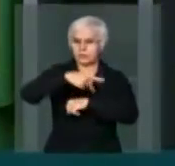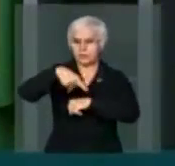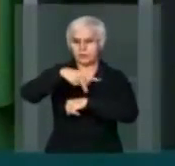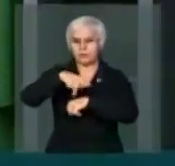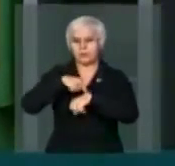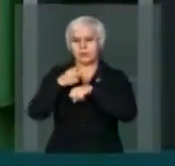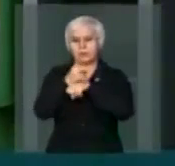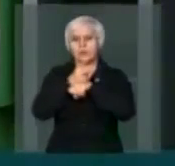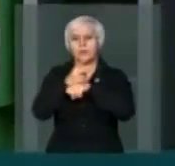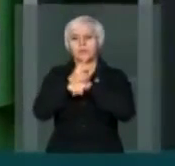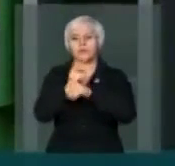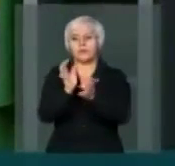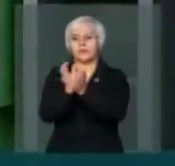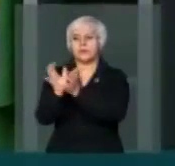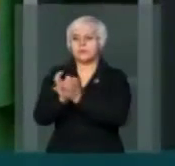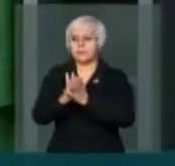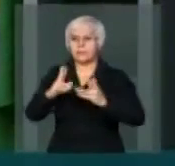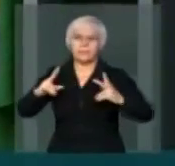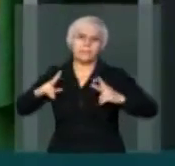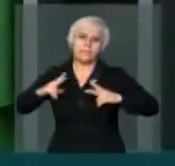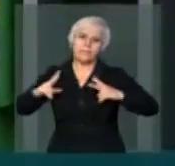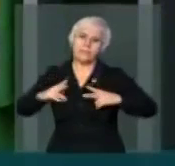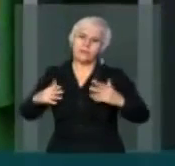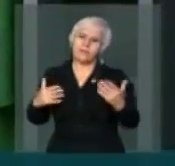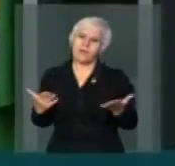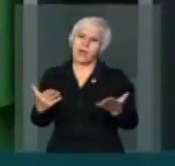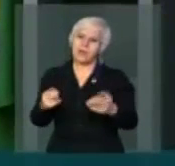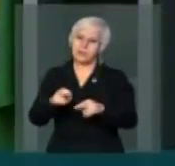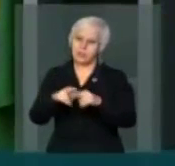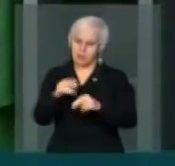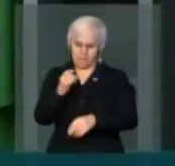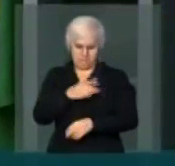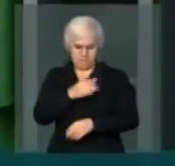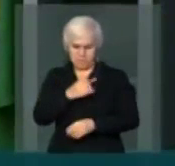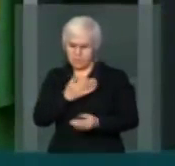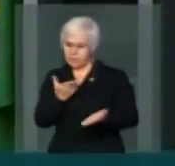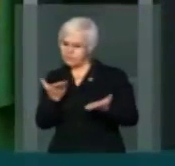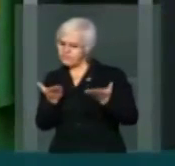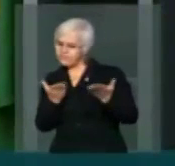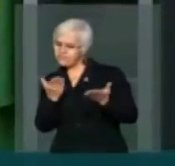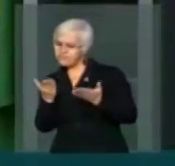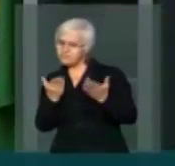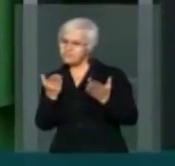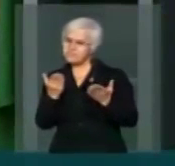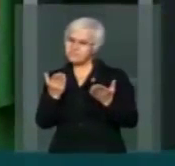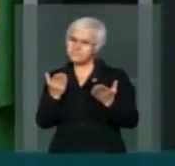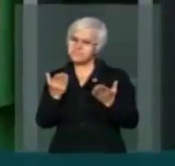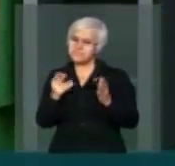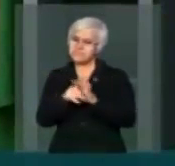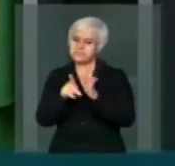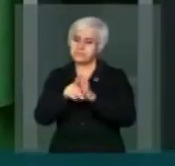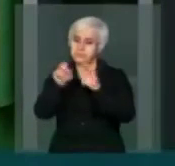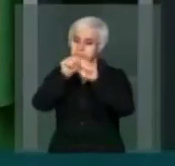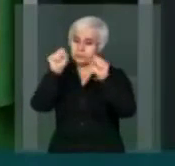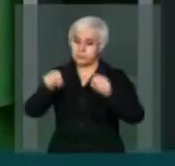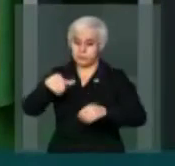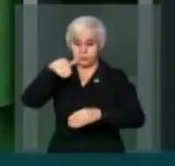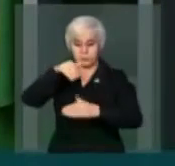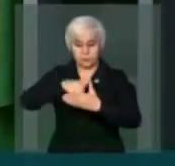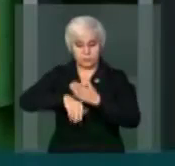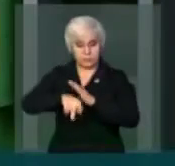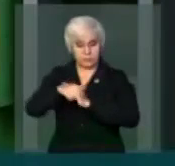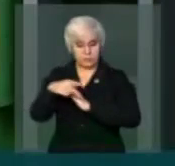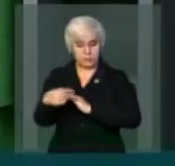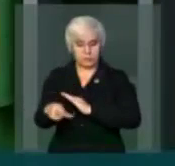procurando a iniciativa privada, receosos das armadilhas e percalços do sistema eleitoral,